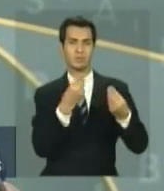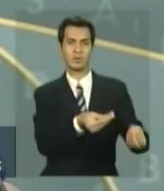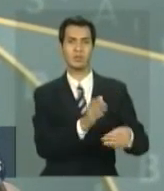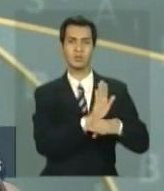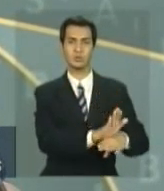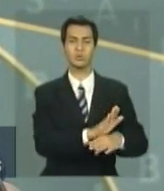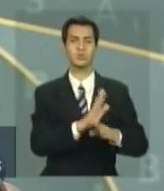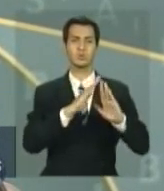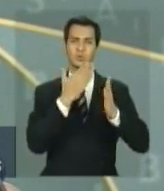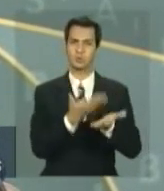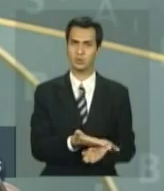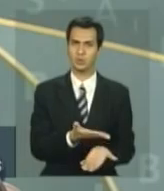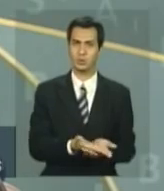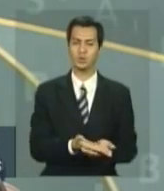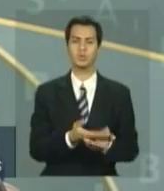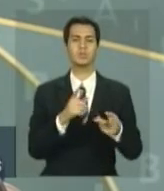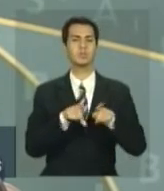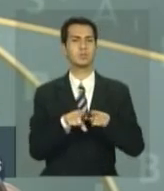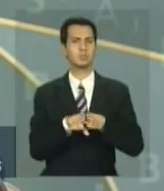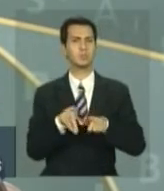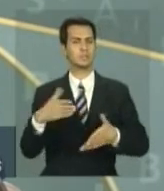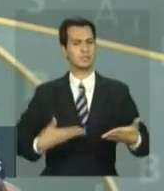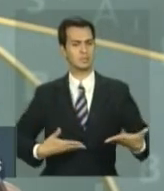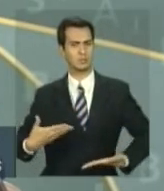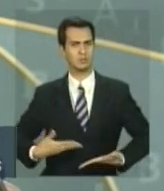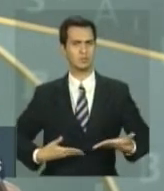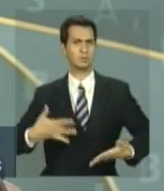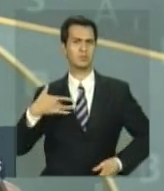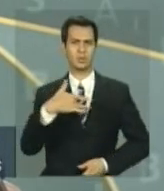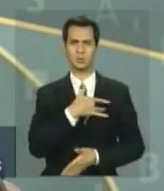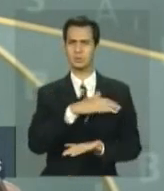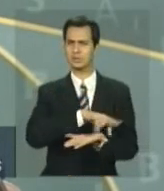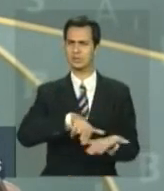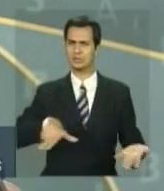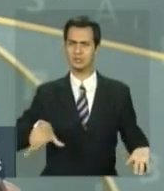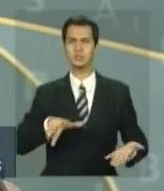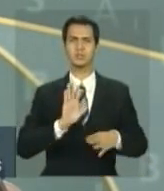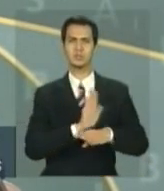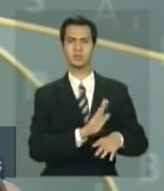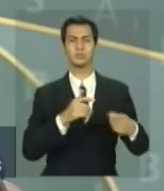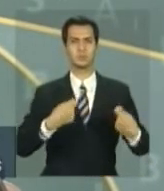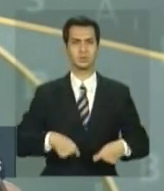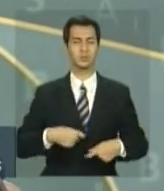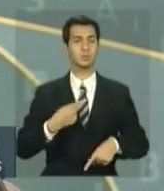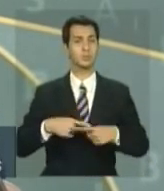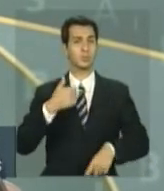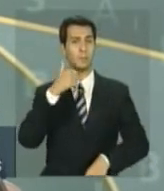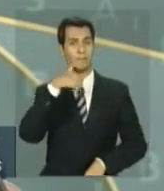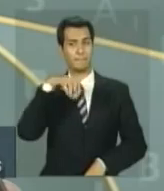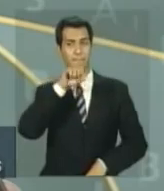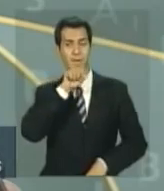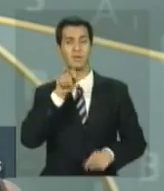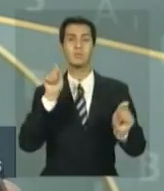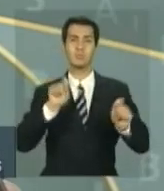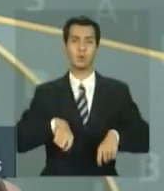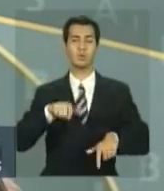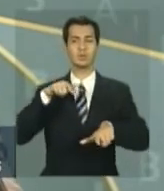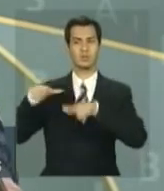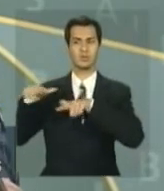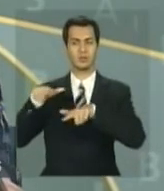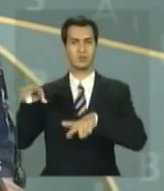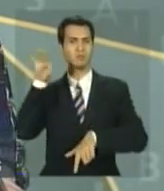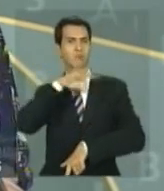públicos, para que mães e pais tenham as mesmas condições de trabalhar e melhorar a vida da família,